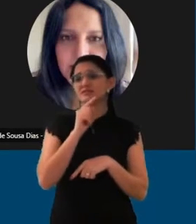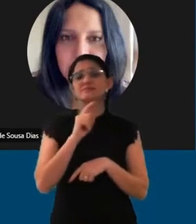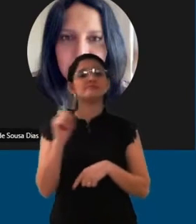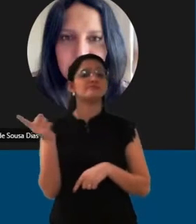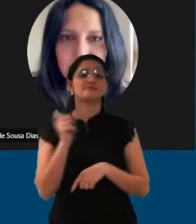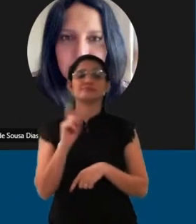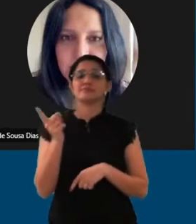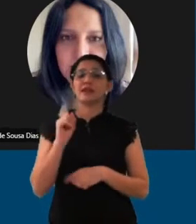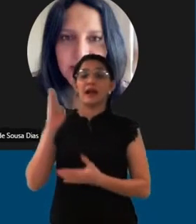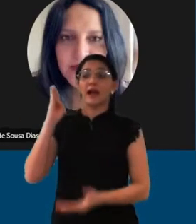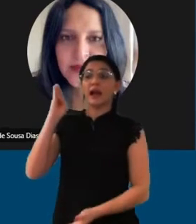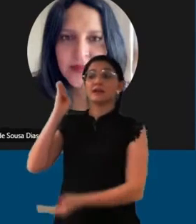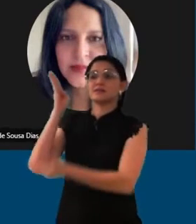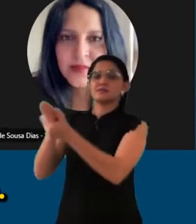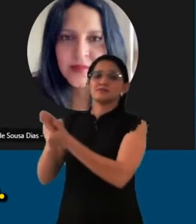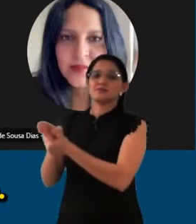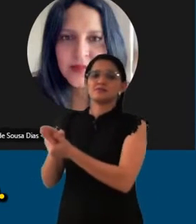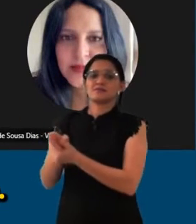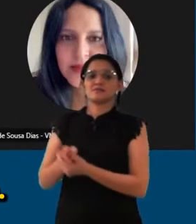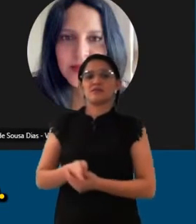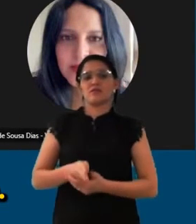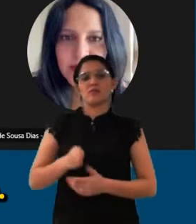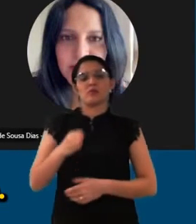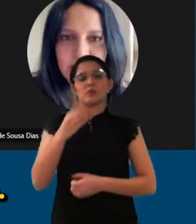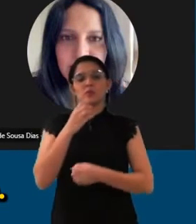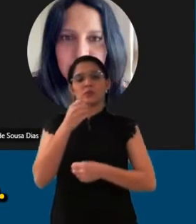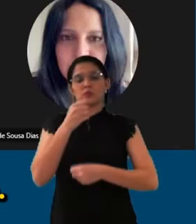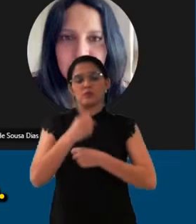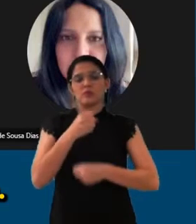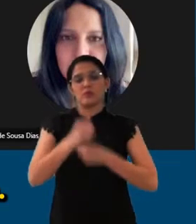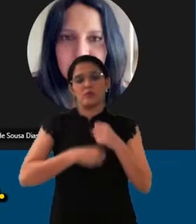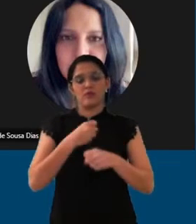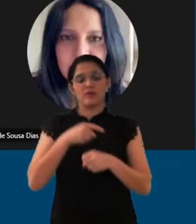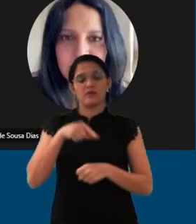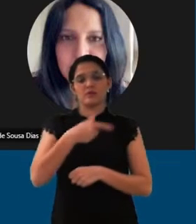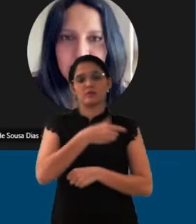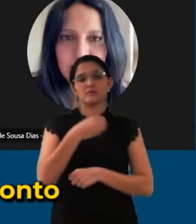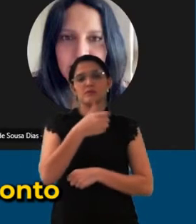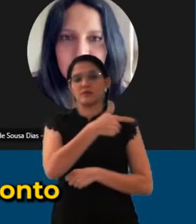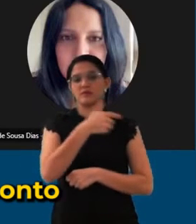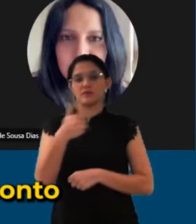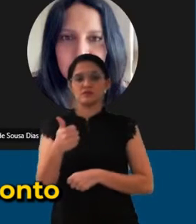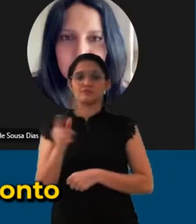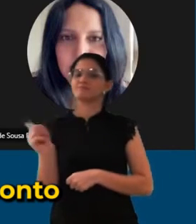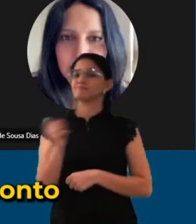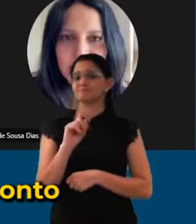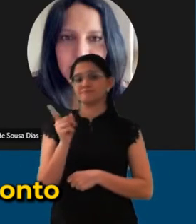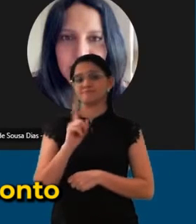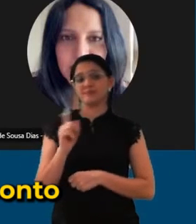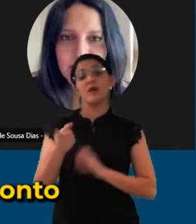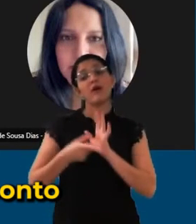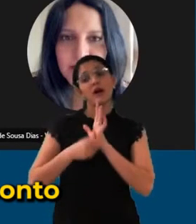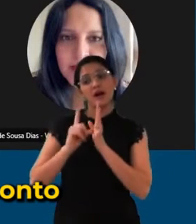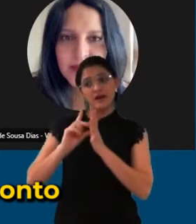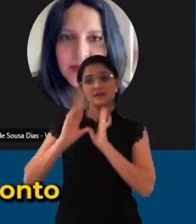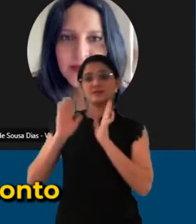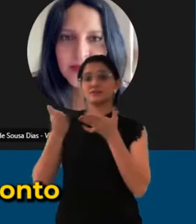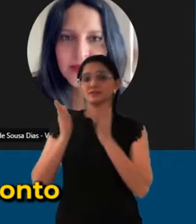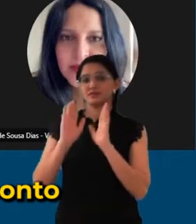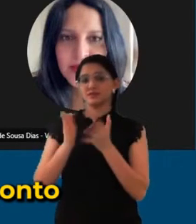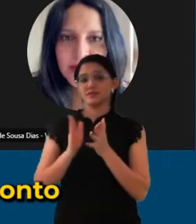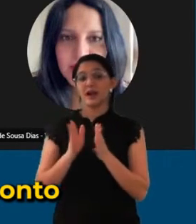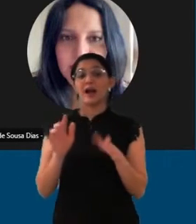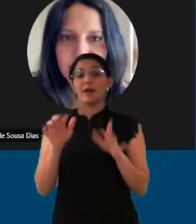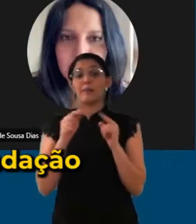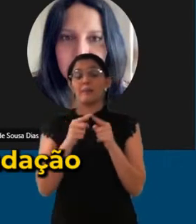civil pública em 2021, quer dizer, não é bem assim a história. Mas eu realmente acho que chegou